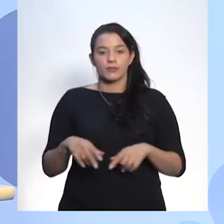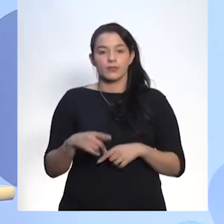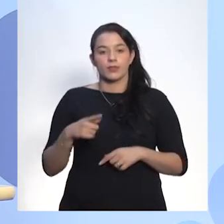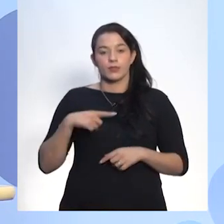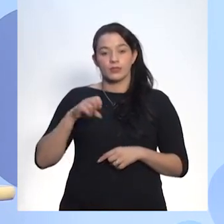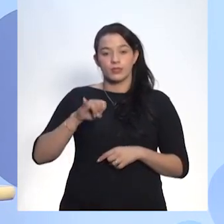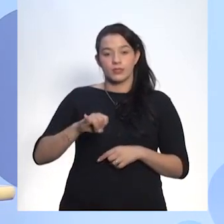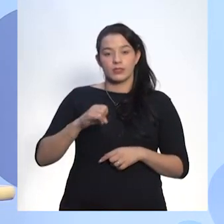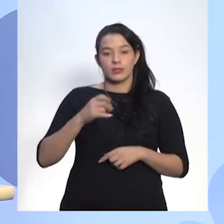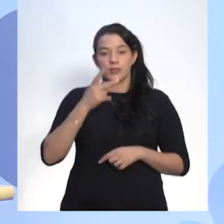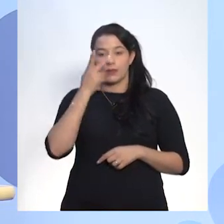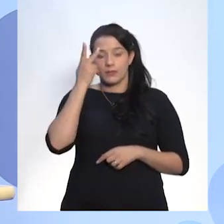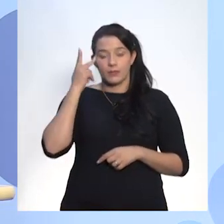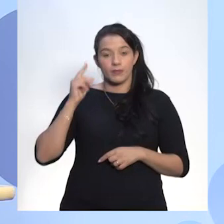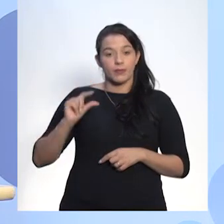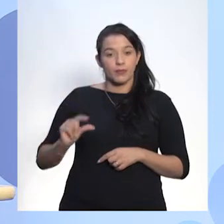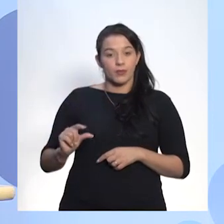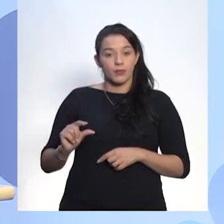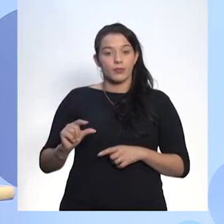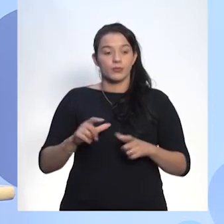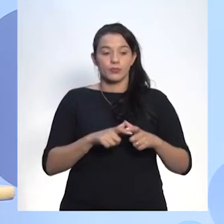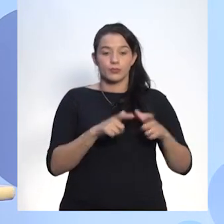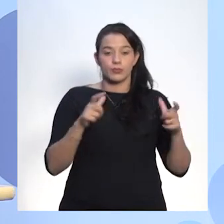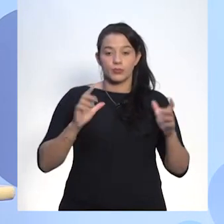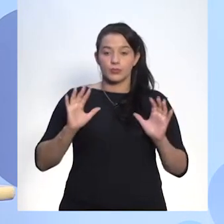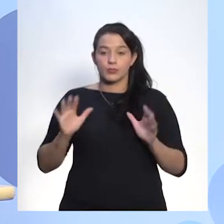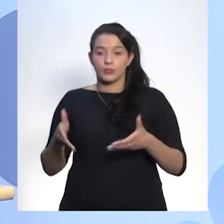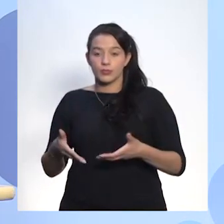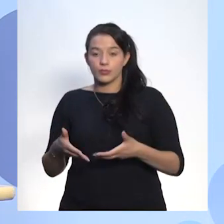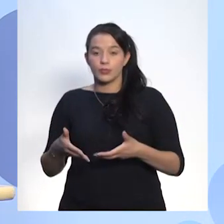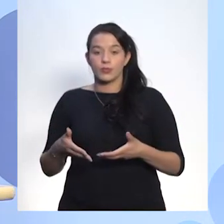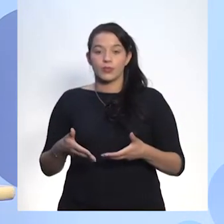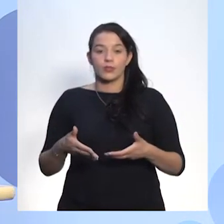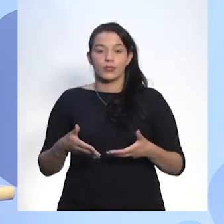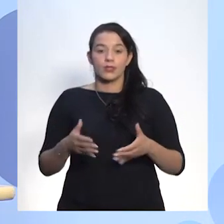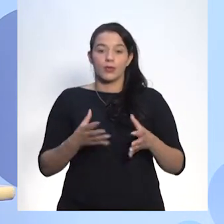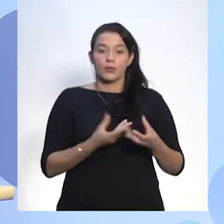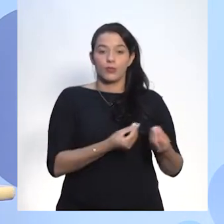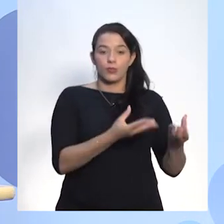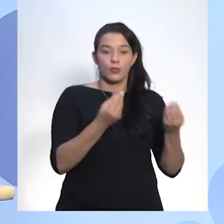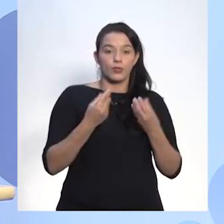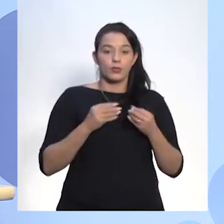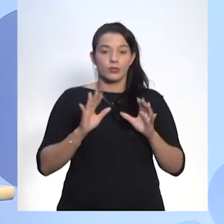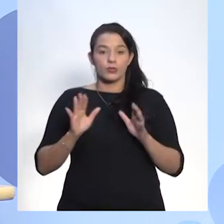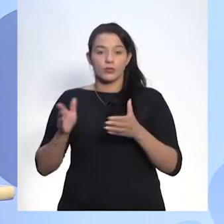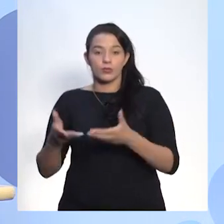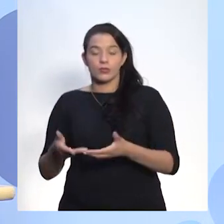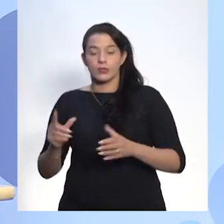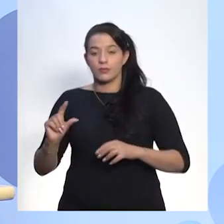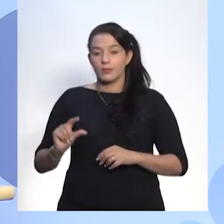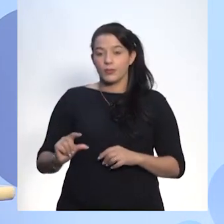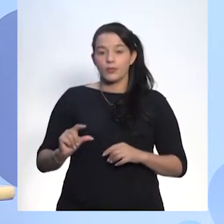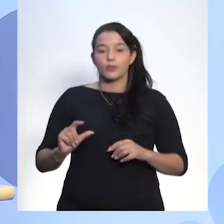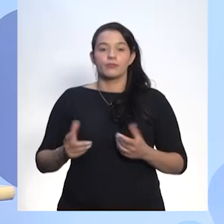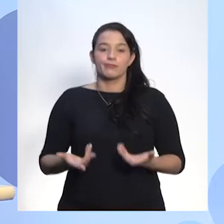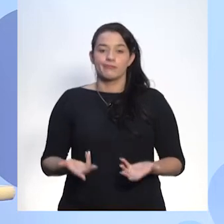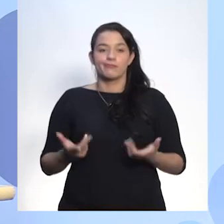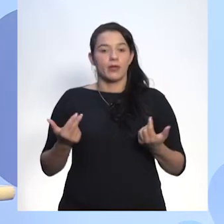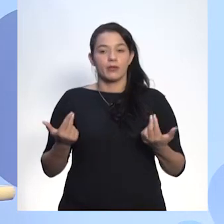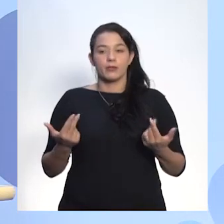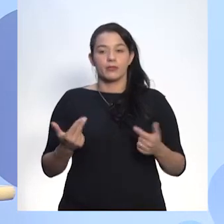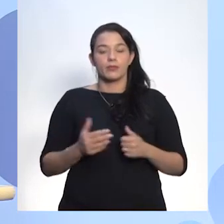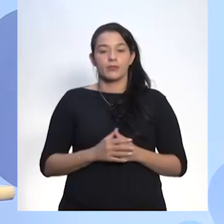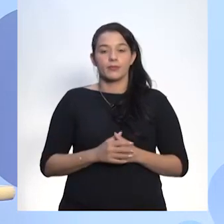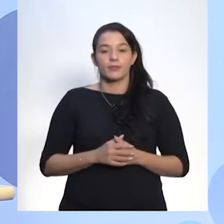poucos concentram muito, muitos concentram muito pouco, é uma ordem lógica. E por essa razão,